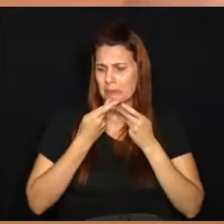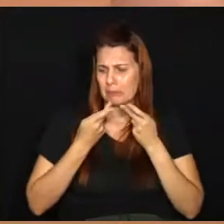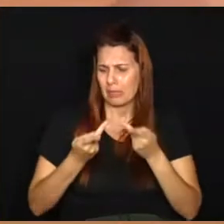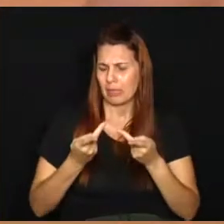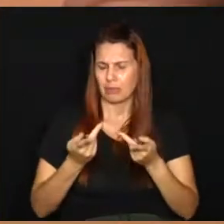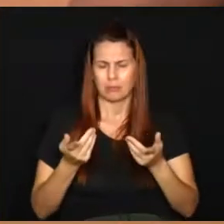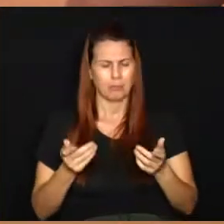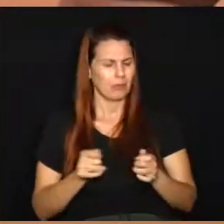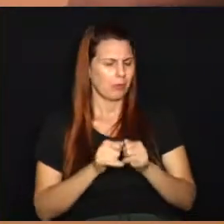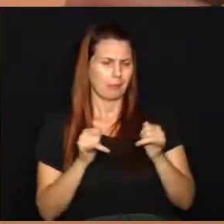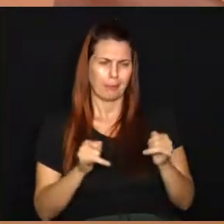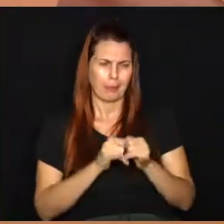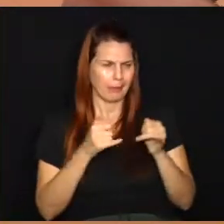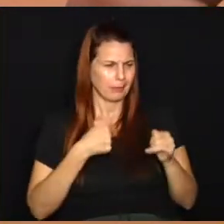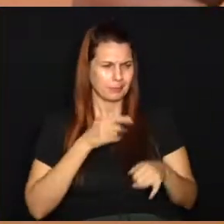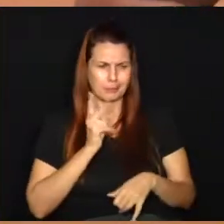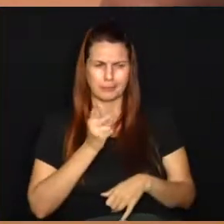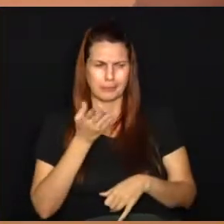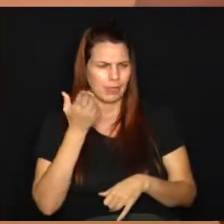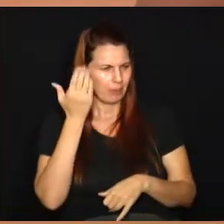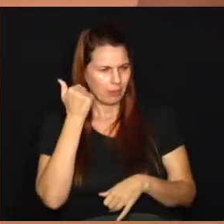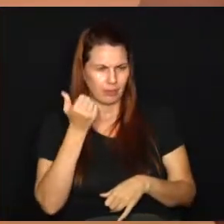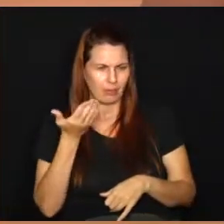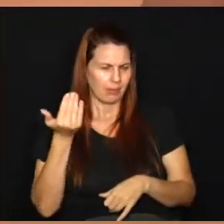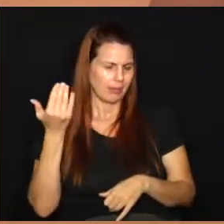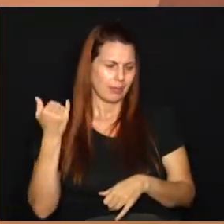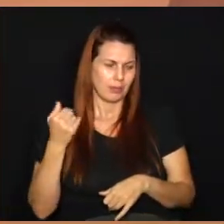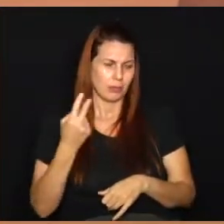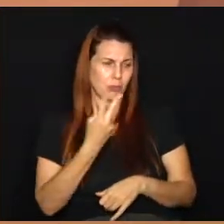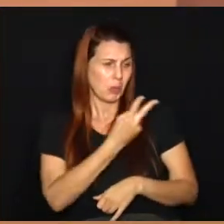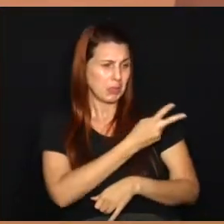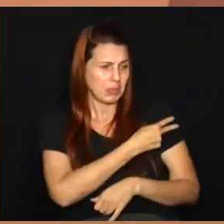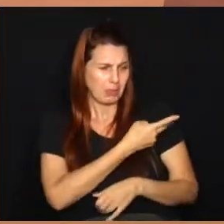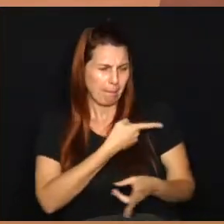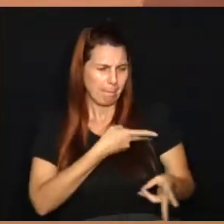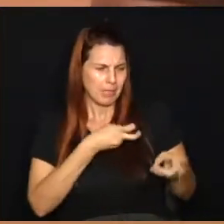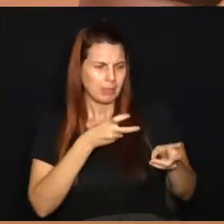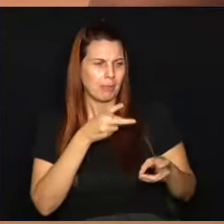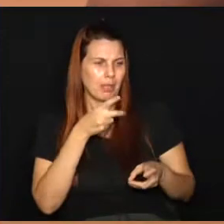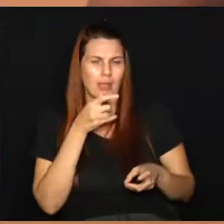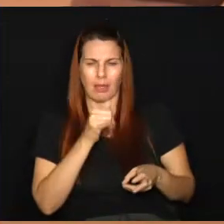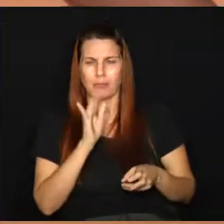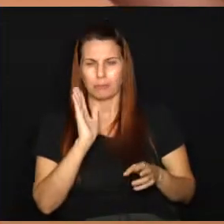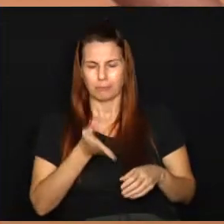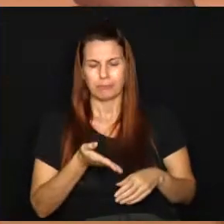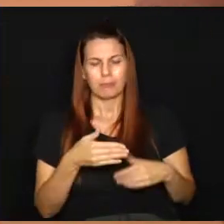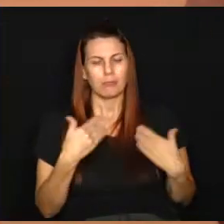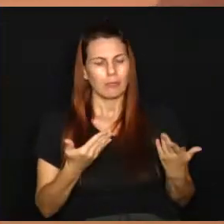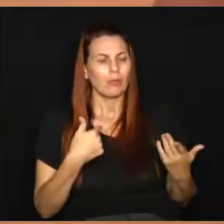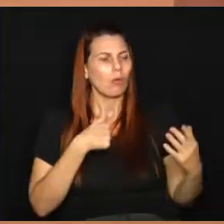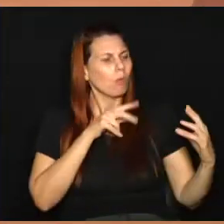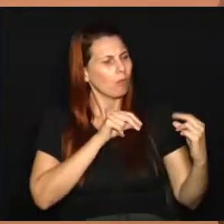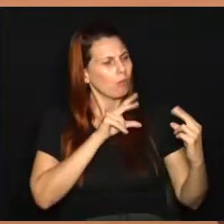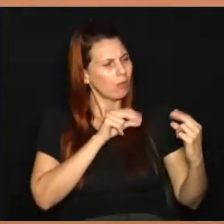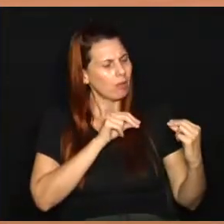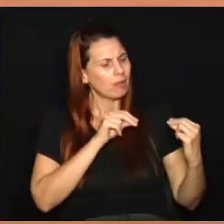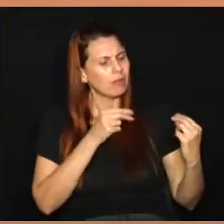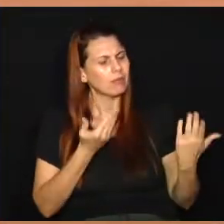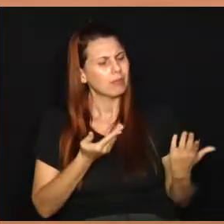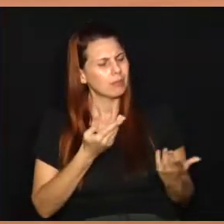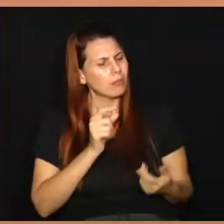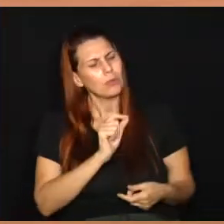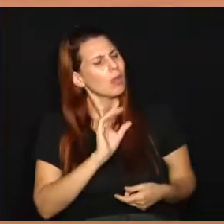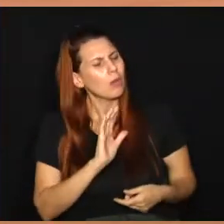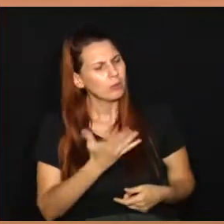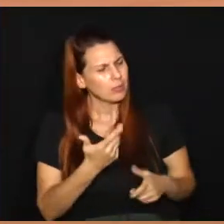bobagem, porque eu sabia que ele era gay desde 2 anos de idade. Aí eu fui lá e conversei com ele, né? E aí daí eu falei: César, qual